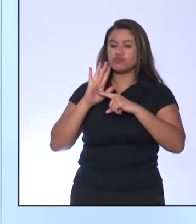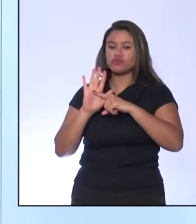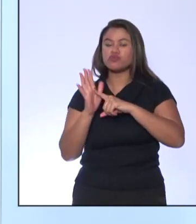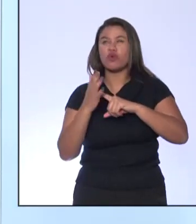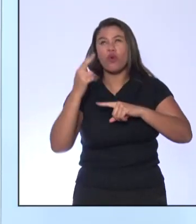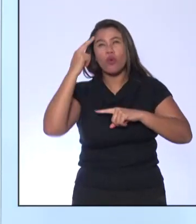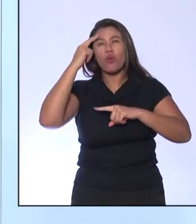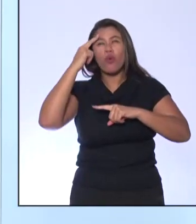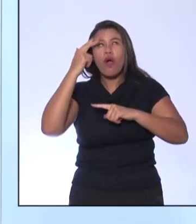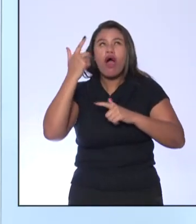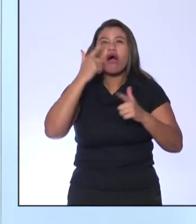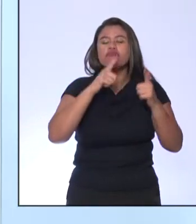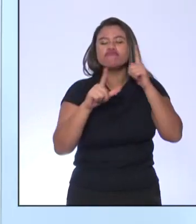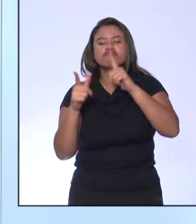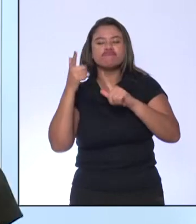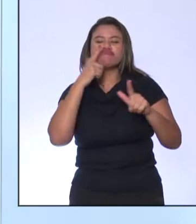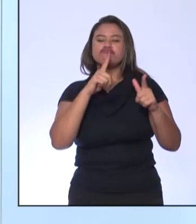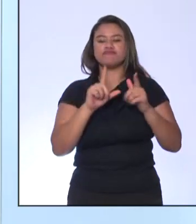nosso sonho.